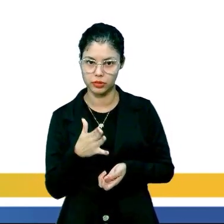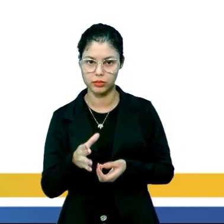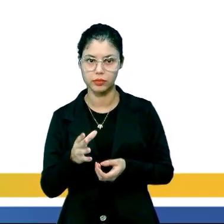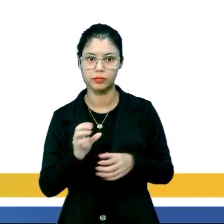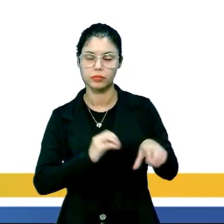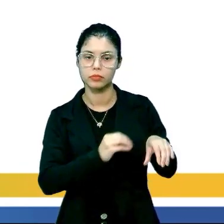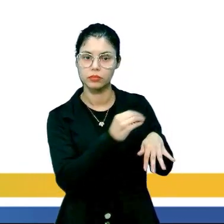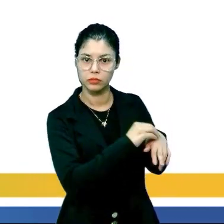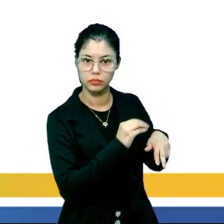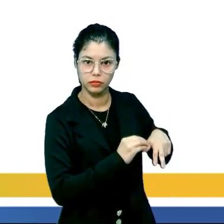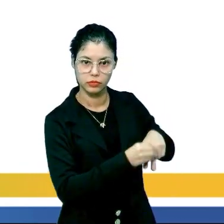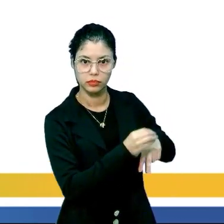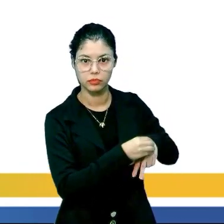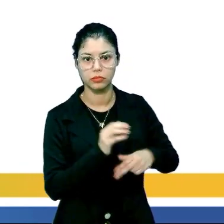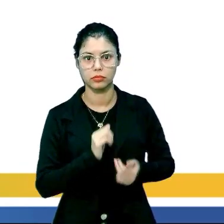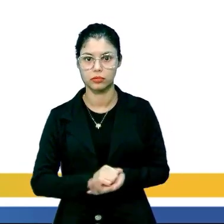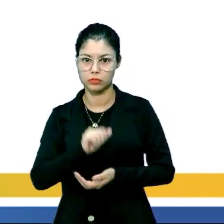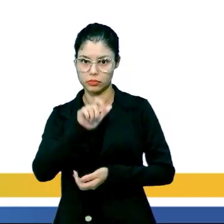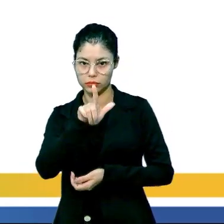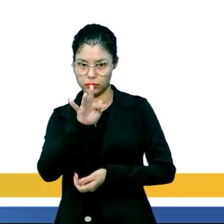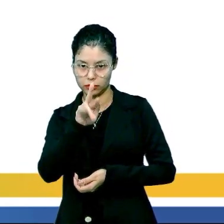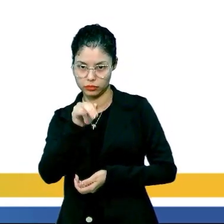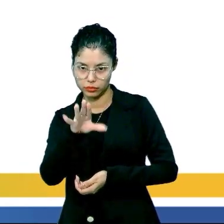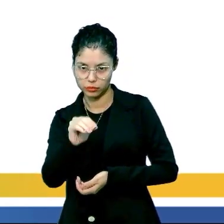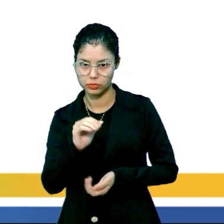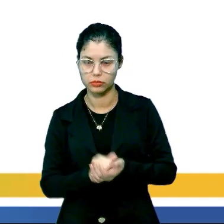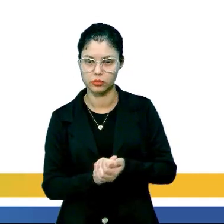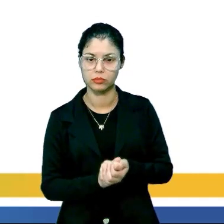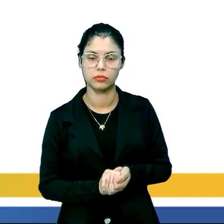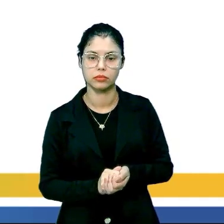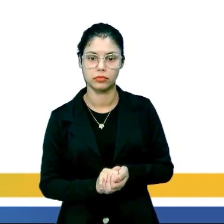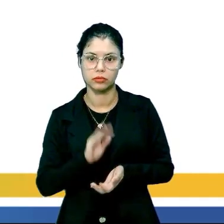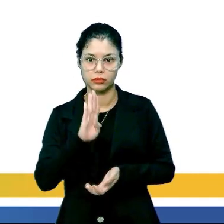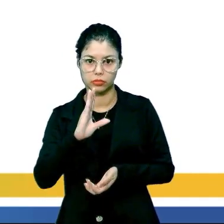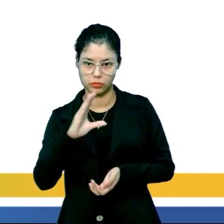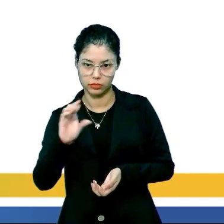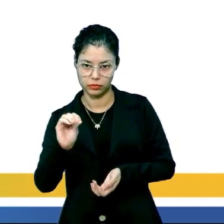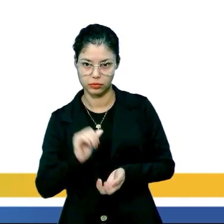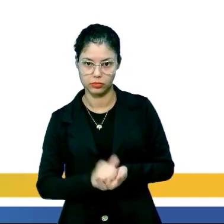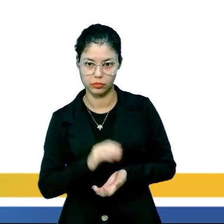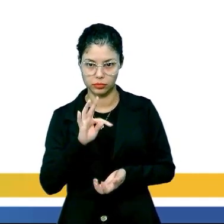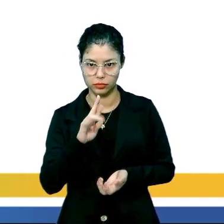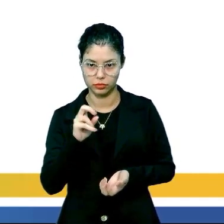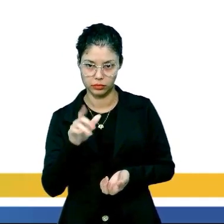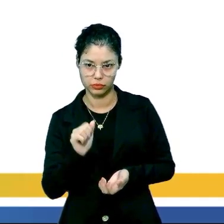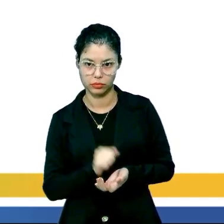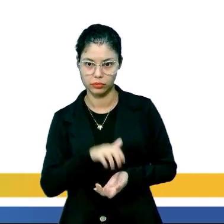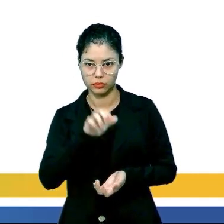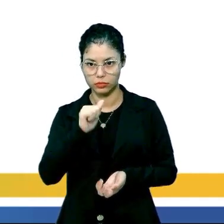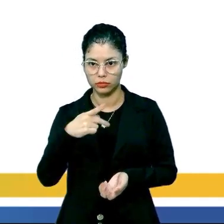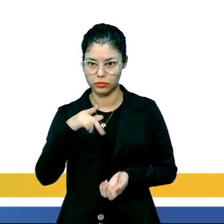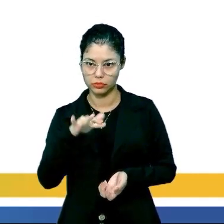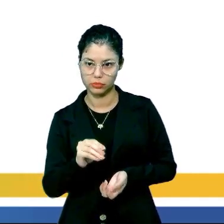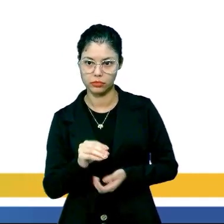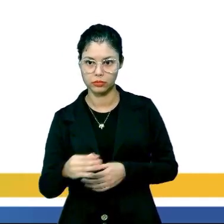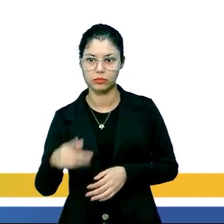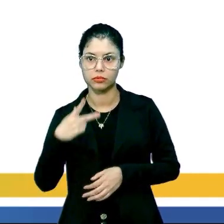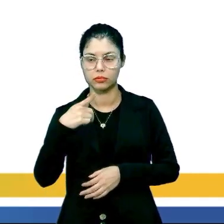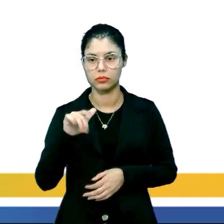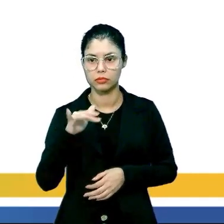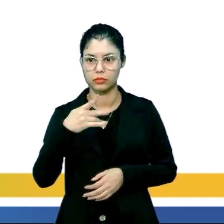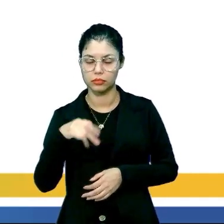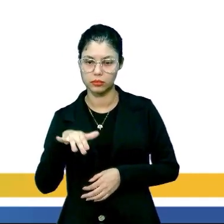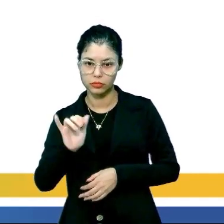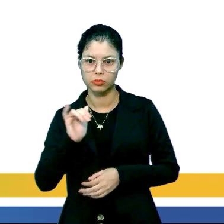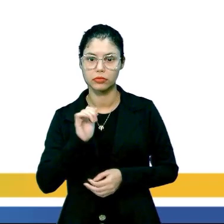imunitários secundários, temos esses linfonódulos, né? Baço, tonsilas, apêndice,